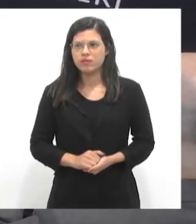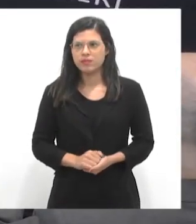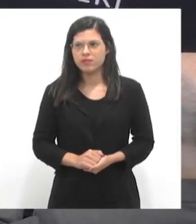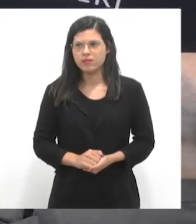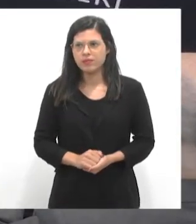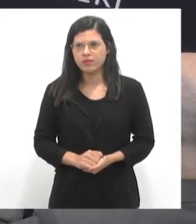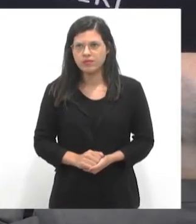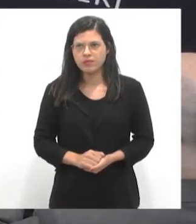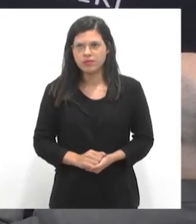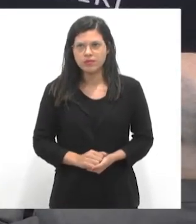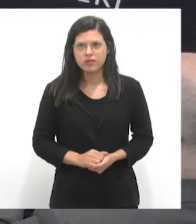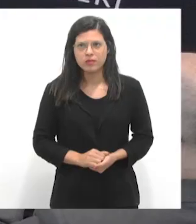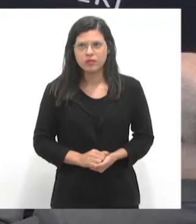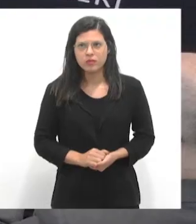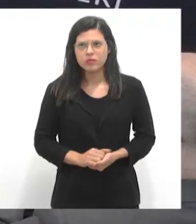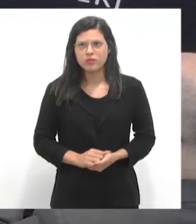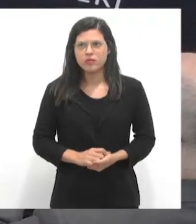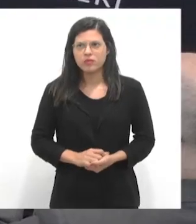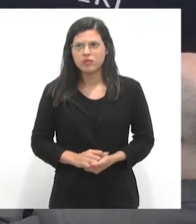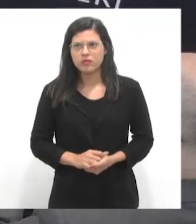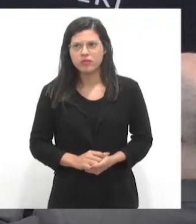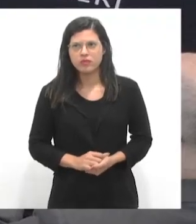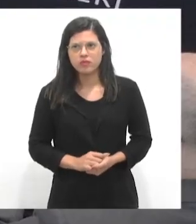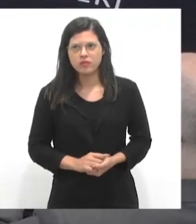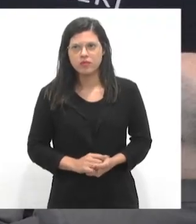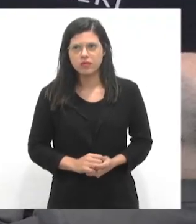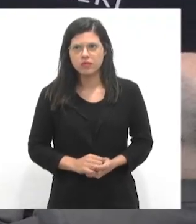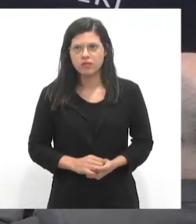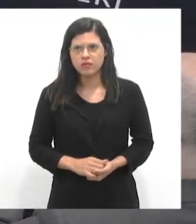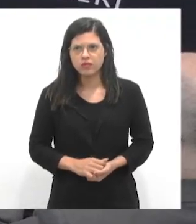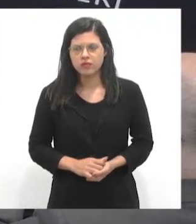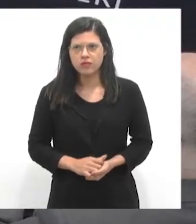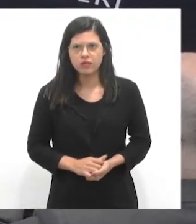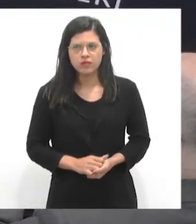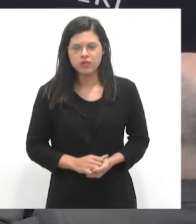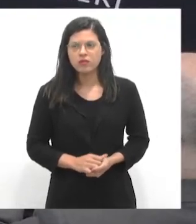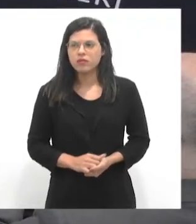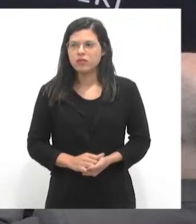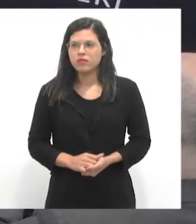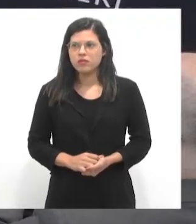à condução aqui, deputado Taicol. Está no 11º, vai cantar o 11º.